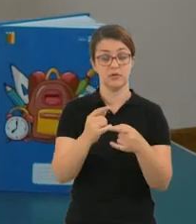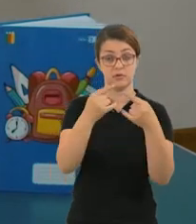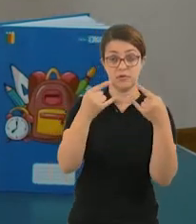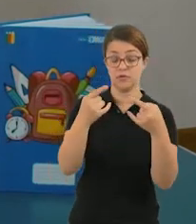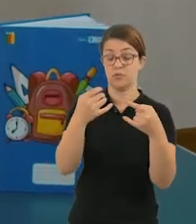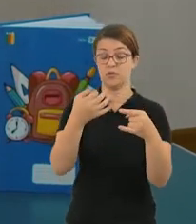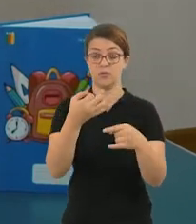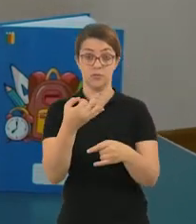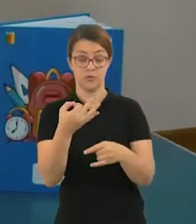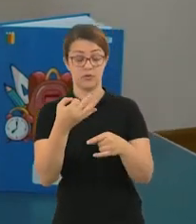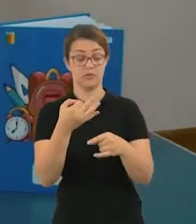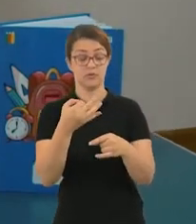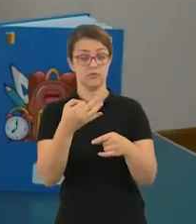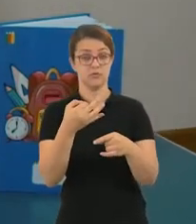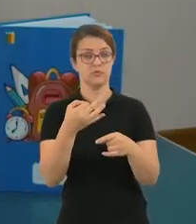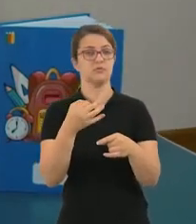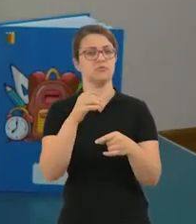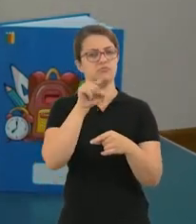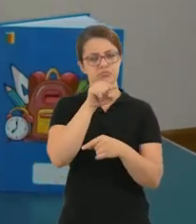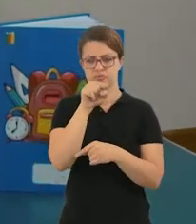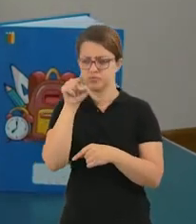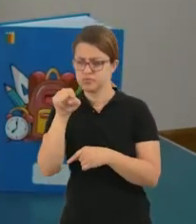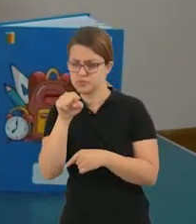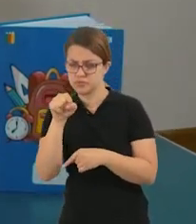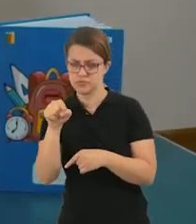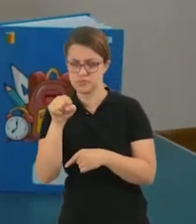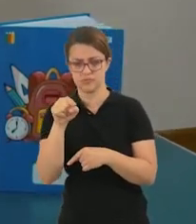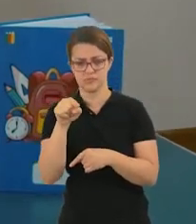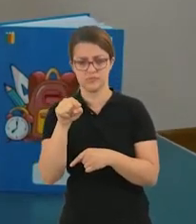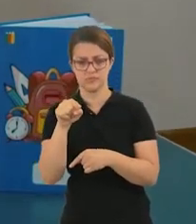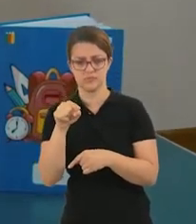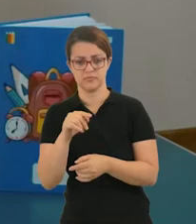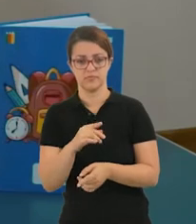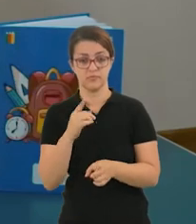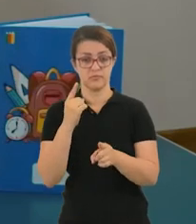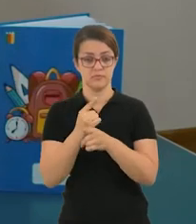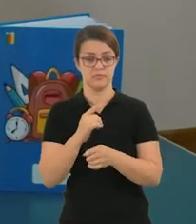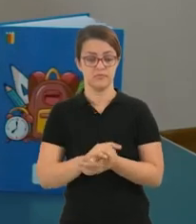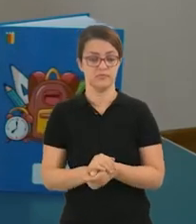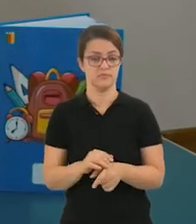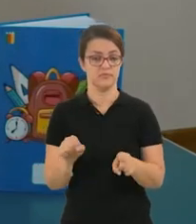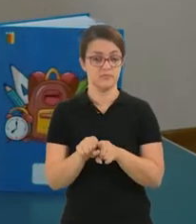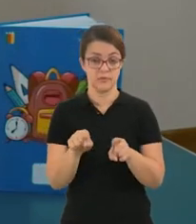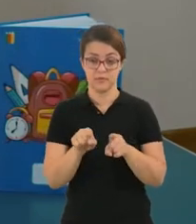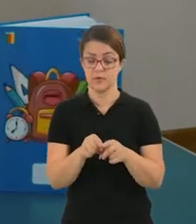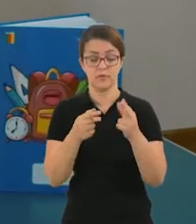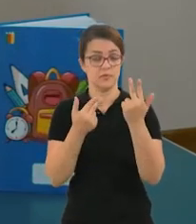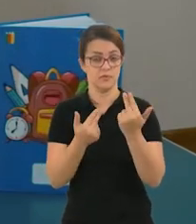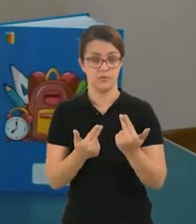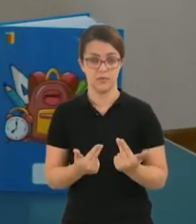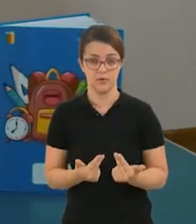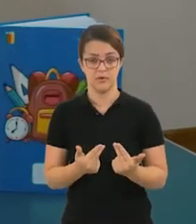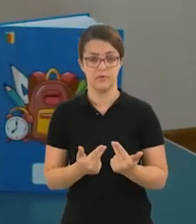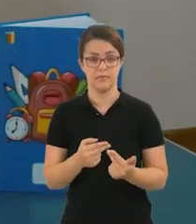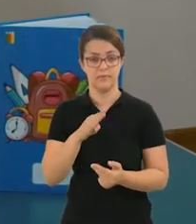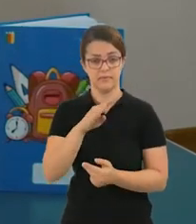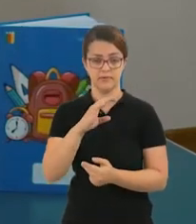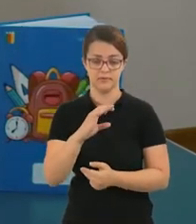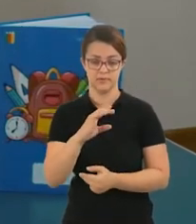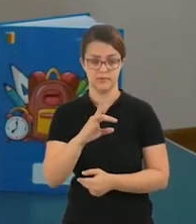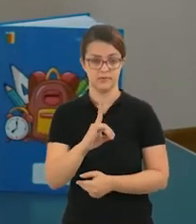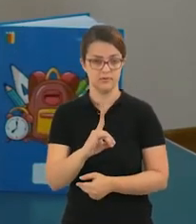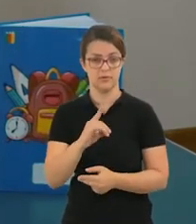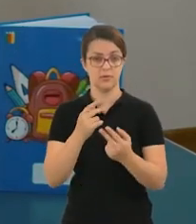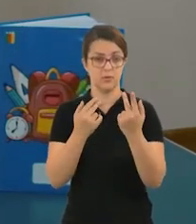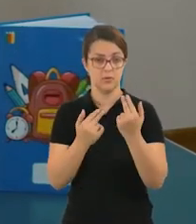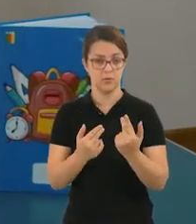moedas correspondentes ao valor de 12,65. Você vai fazer a mesma coisa na